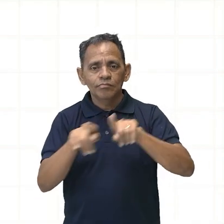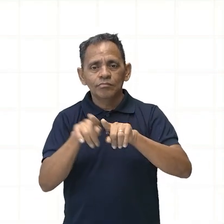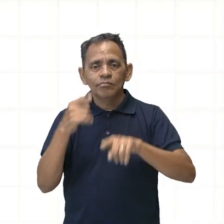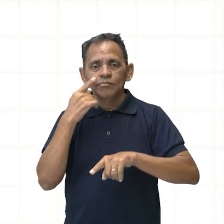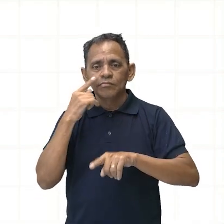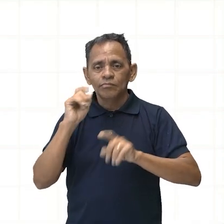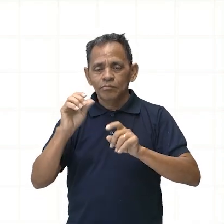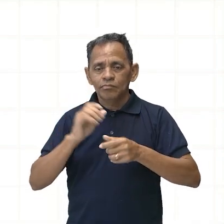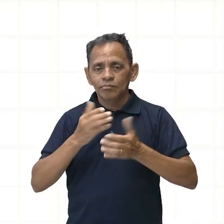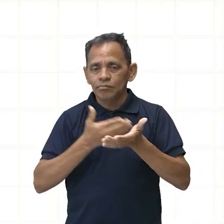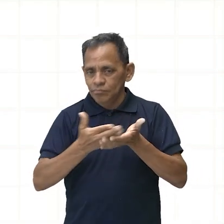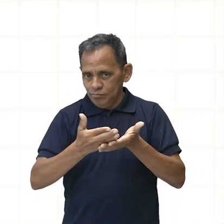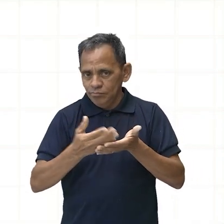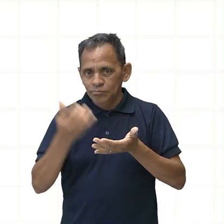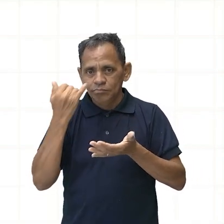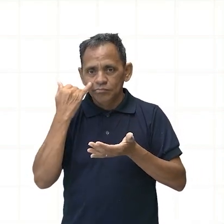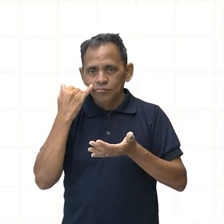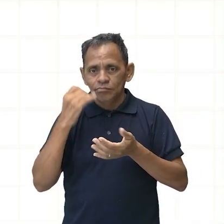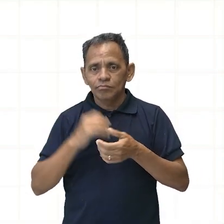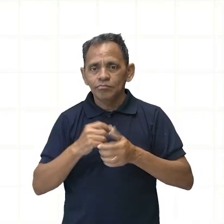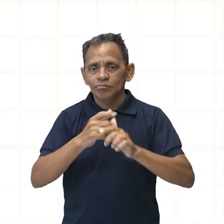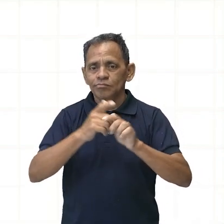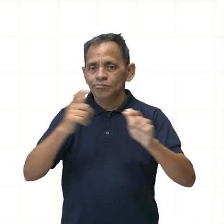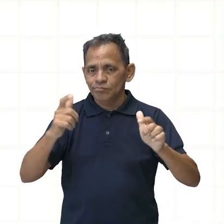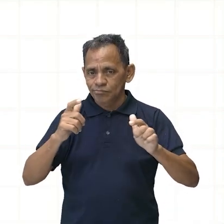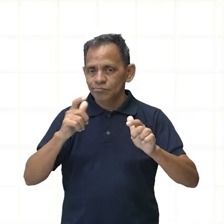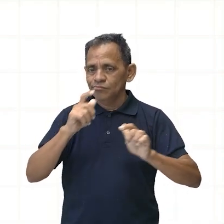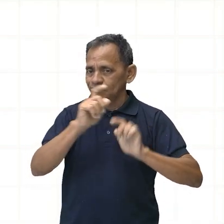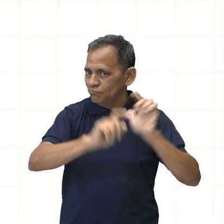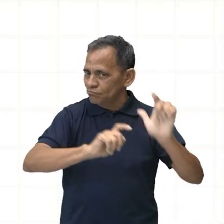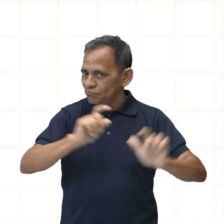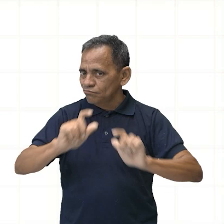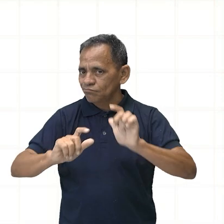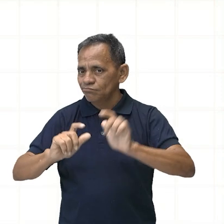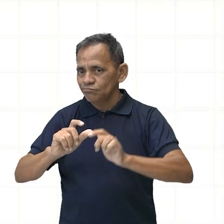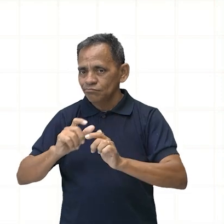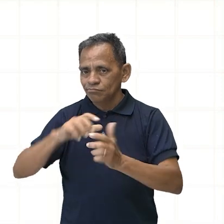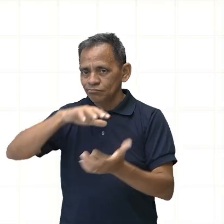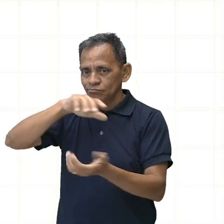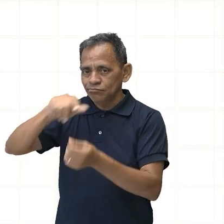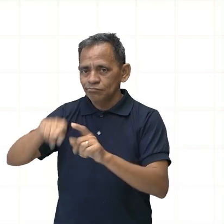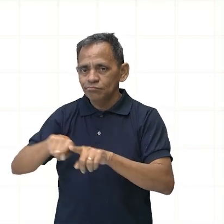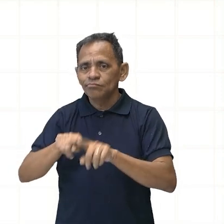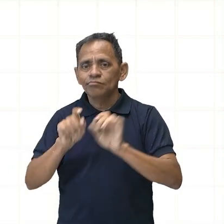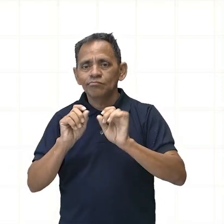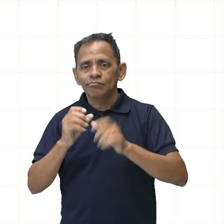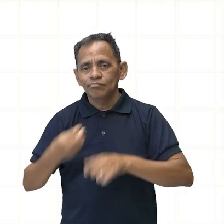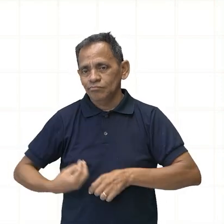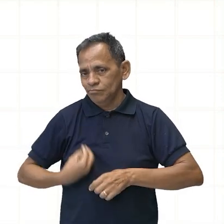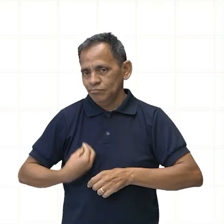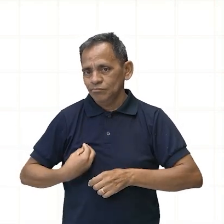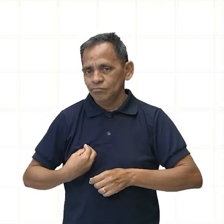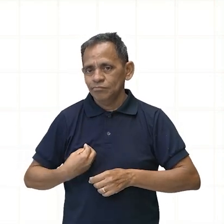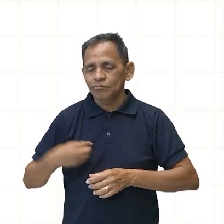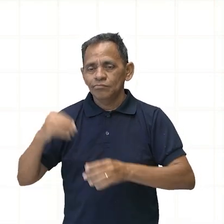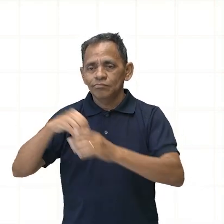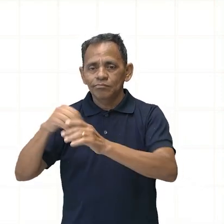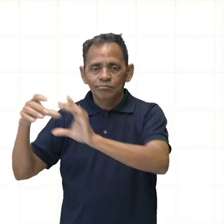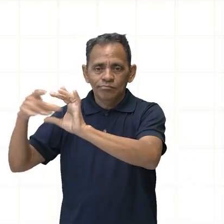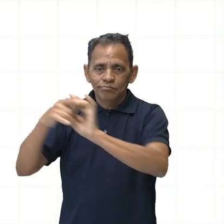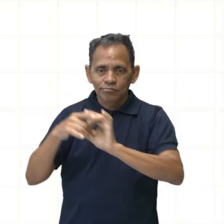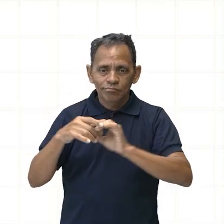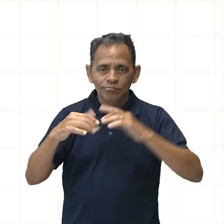partir desses dados que, de fato, a maior parte da população mundial, né, ela vive, no contexto atual, nas chamadas